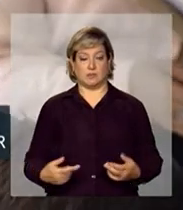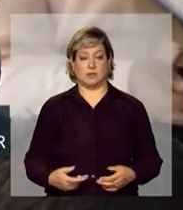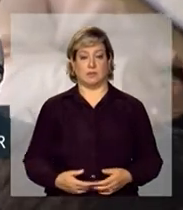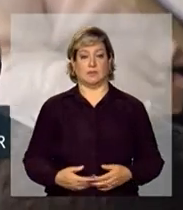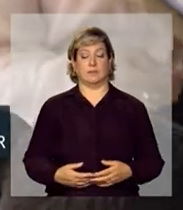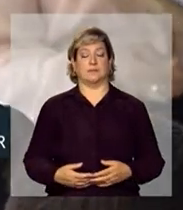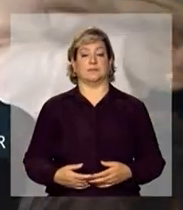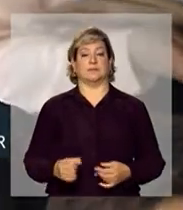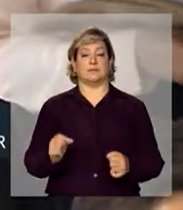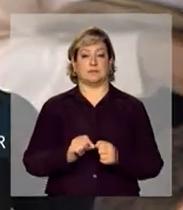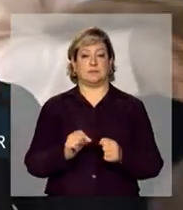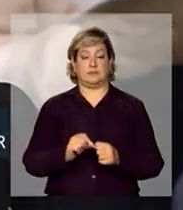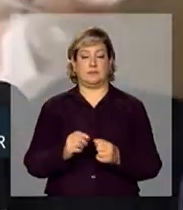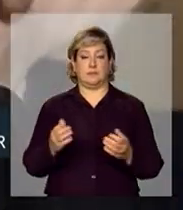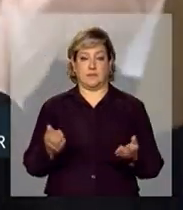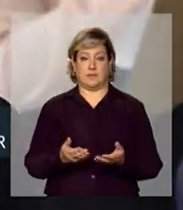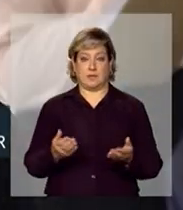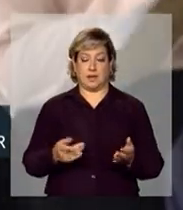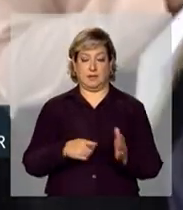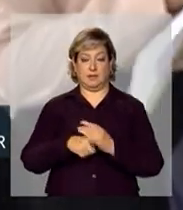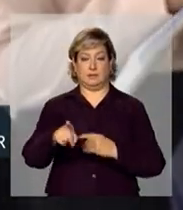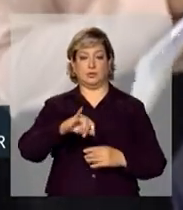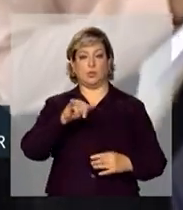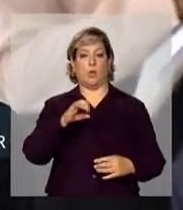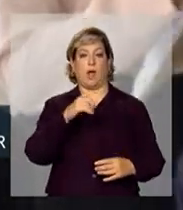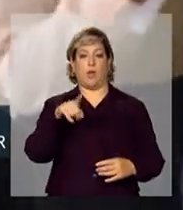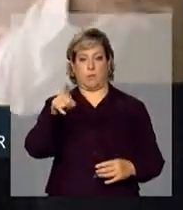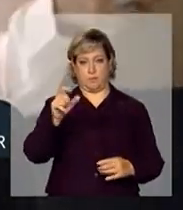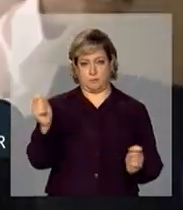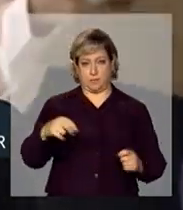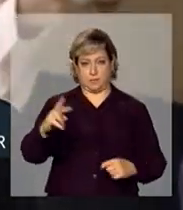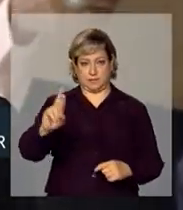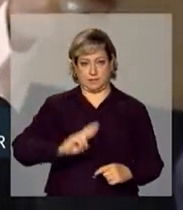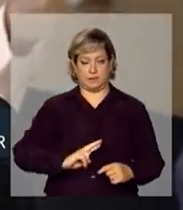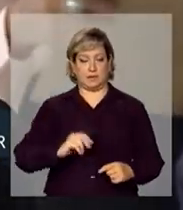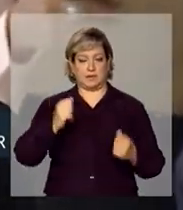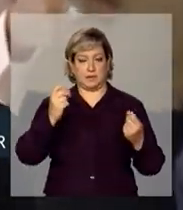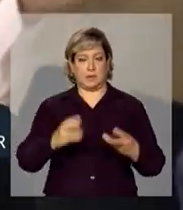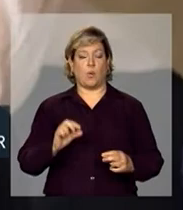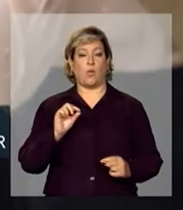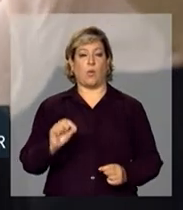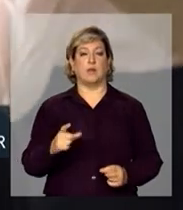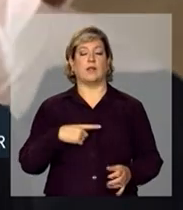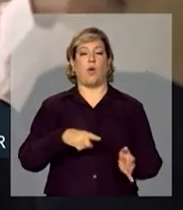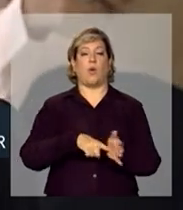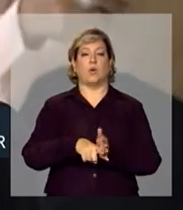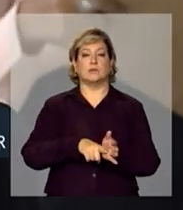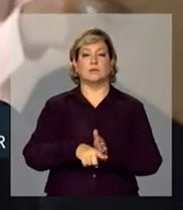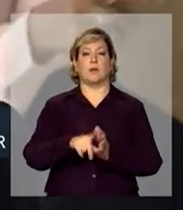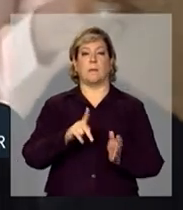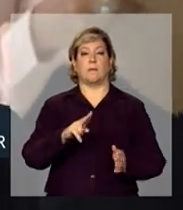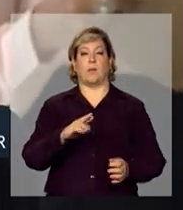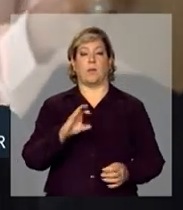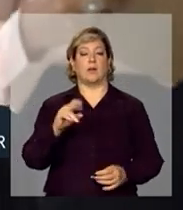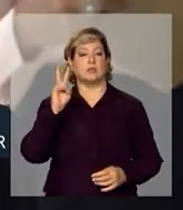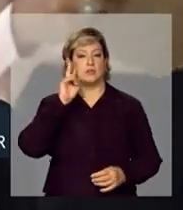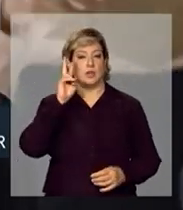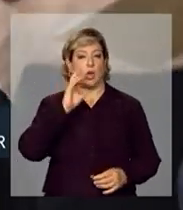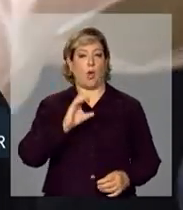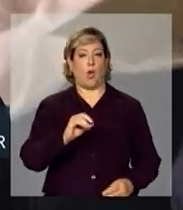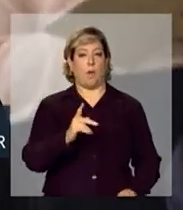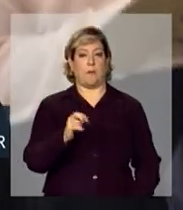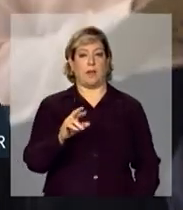Dr João Rezende Se ele puder detalhar um pouco o que que tem nessa consulta pública que afeta a questão das operadoras